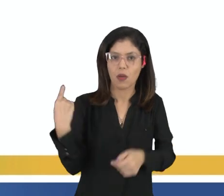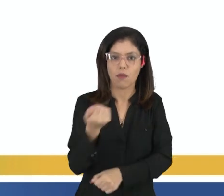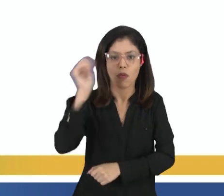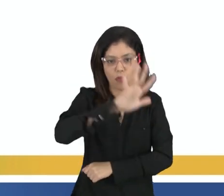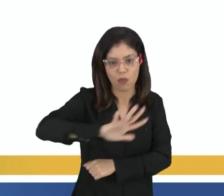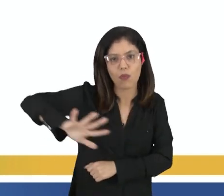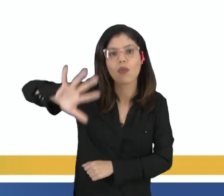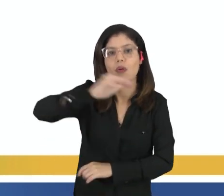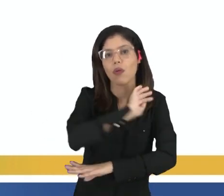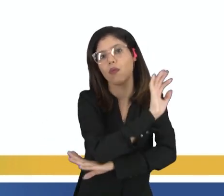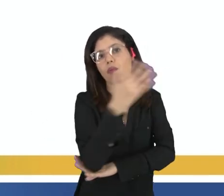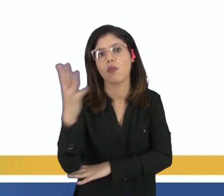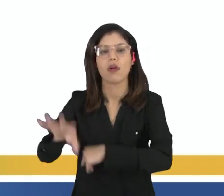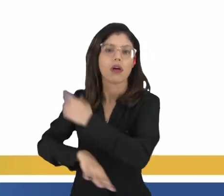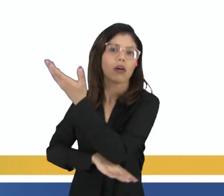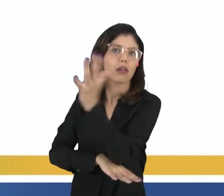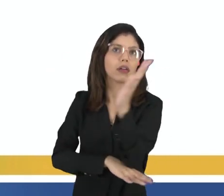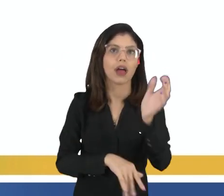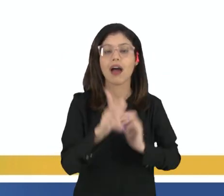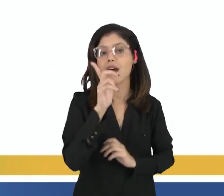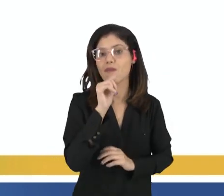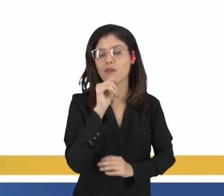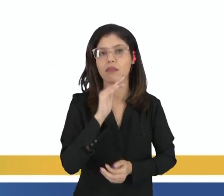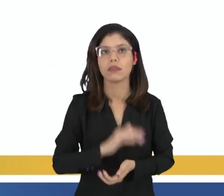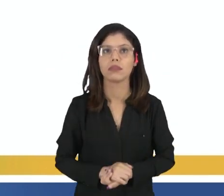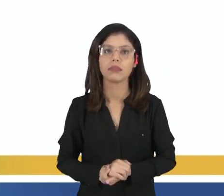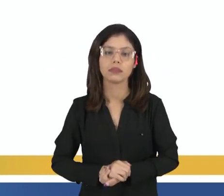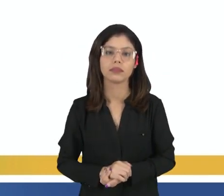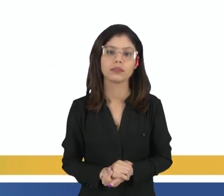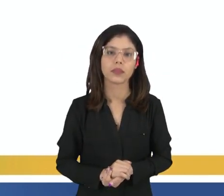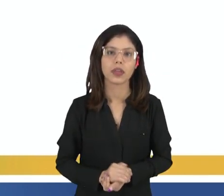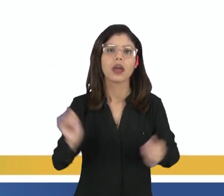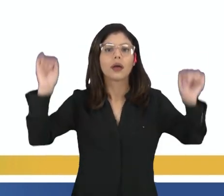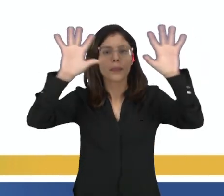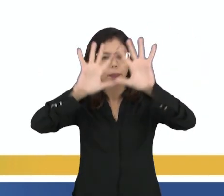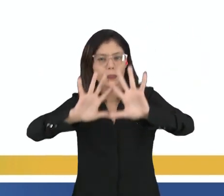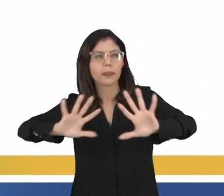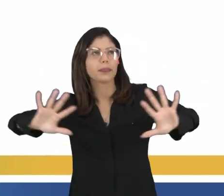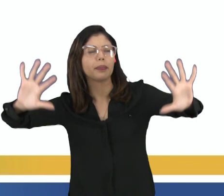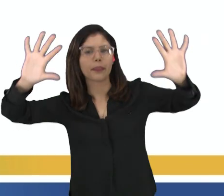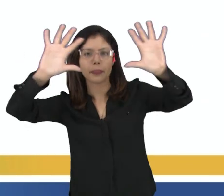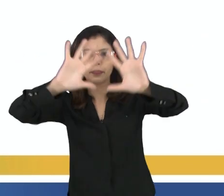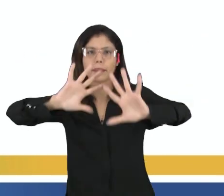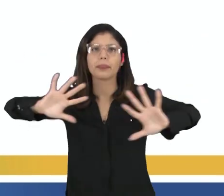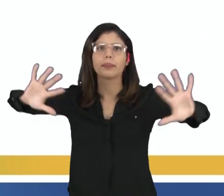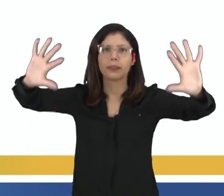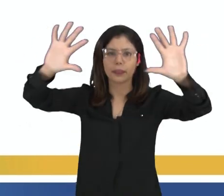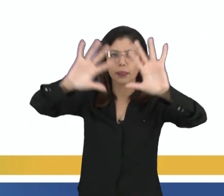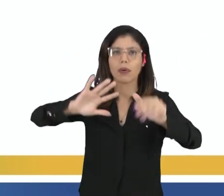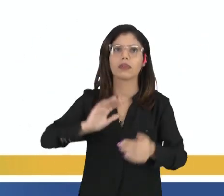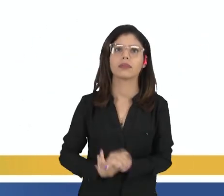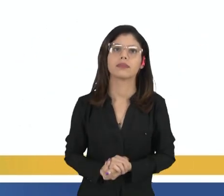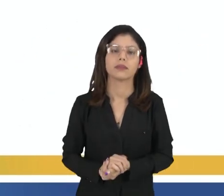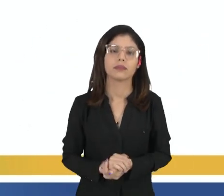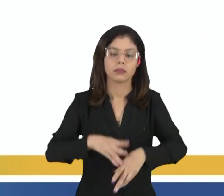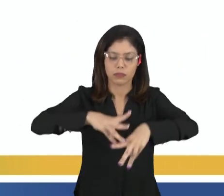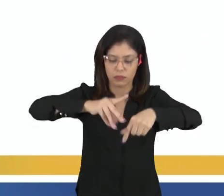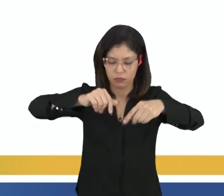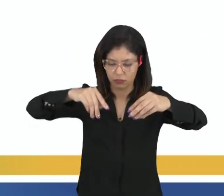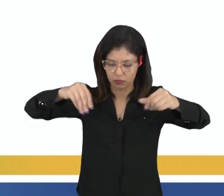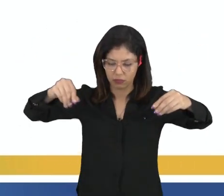o meio ambiente, contaminando a água, contaminando o ar e contaminando